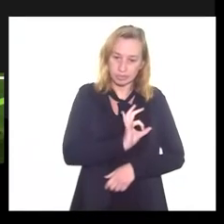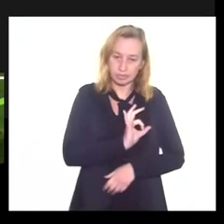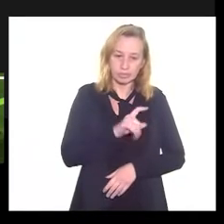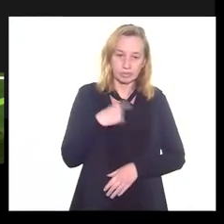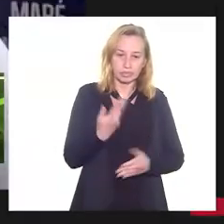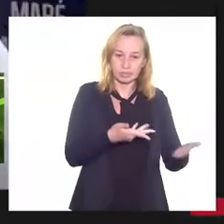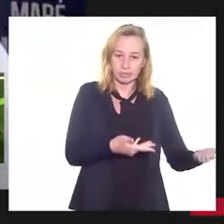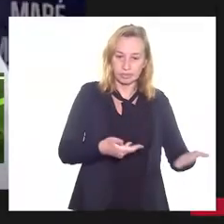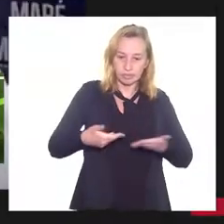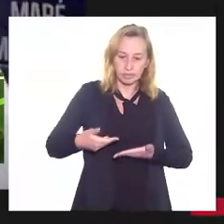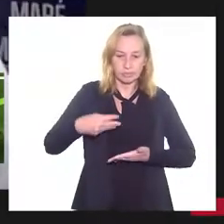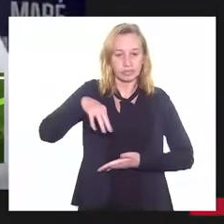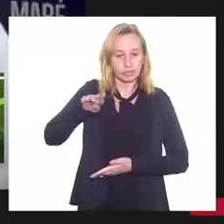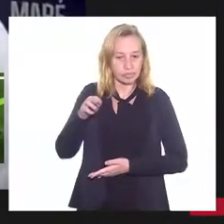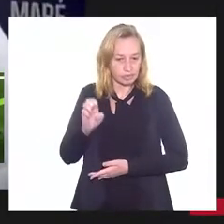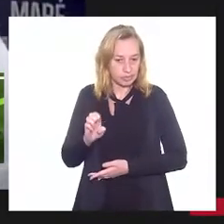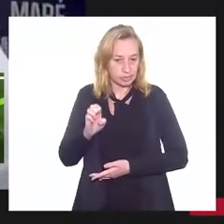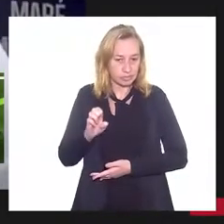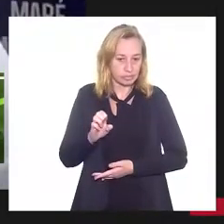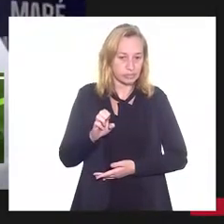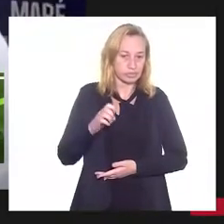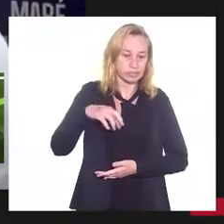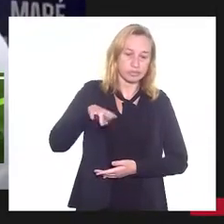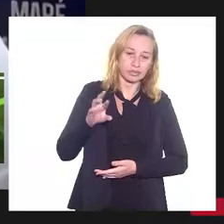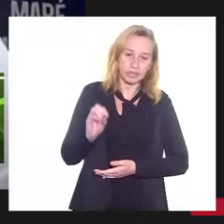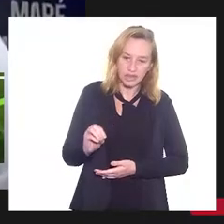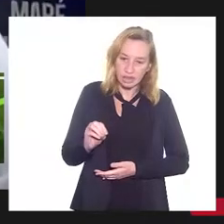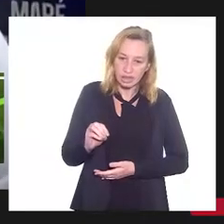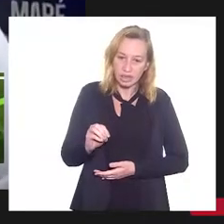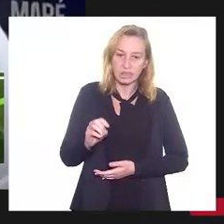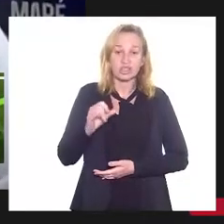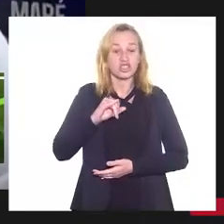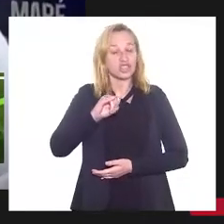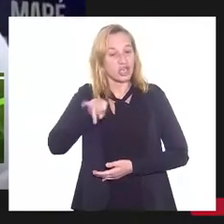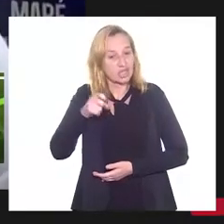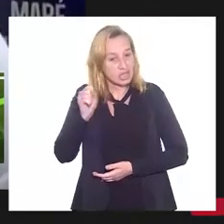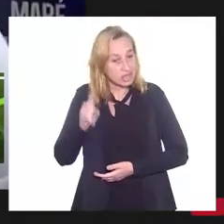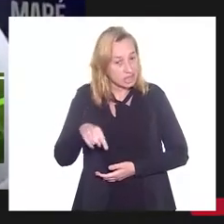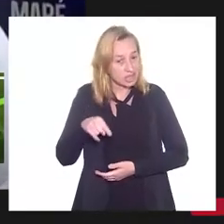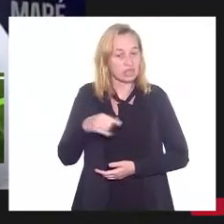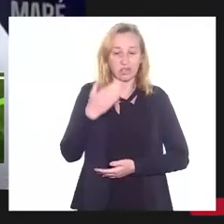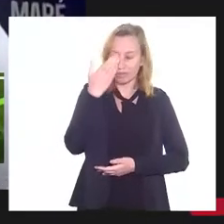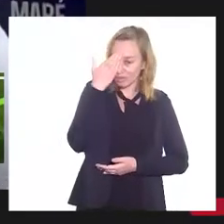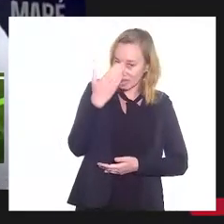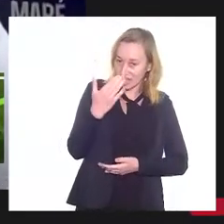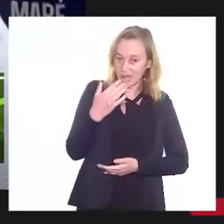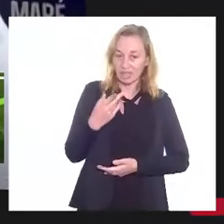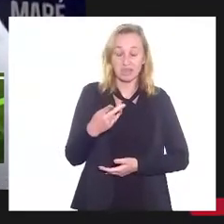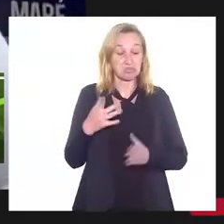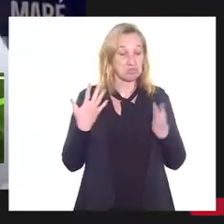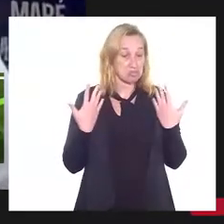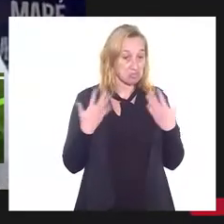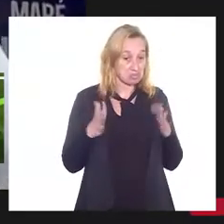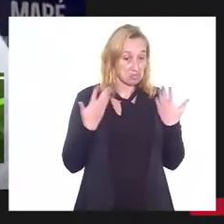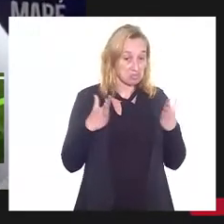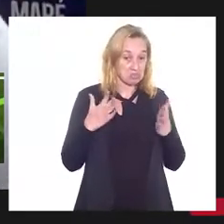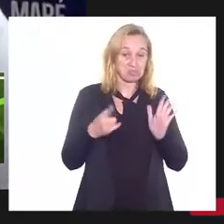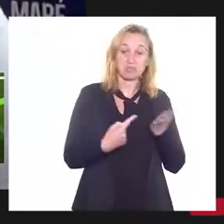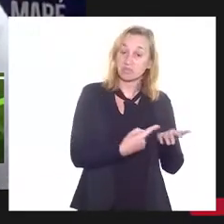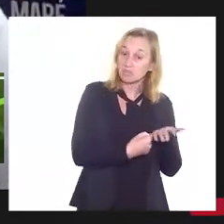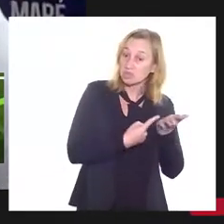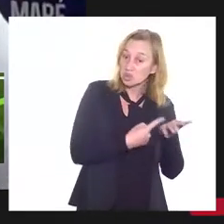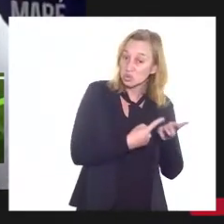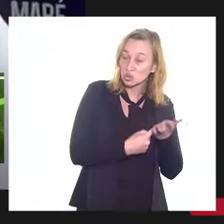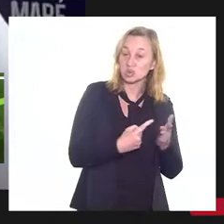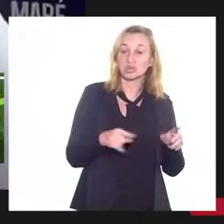nossos convidados Margareth Marcello Monteiro Jaçanã agradecer pela excelente contribuição